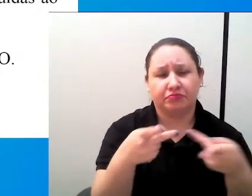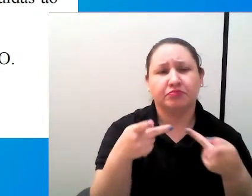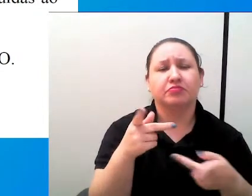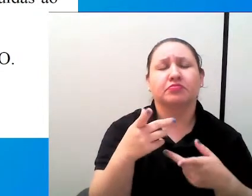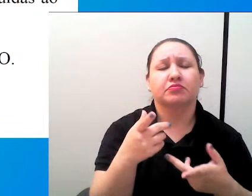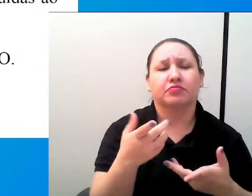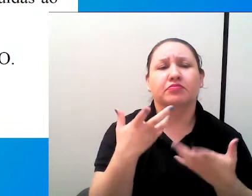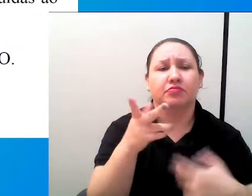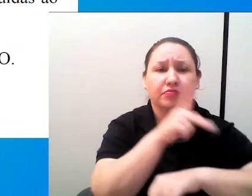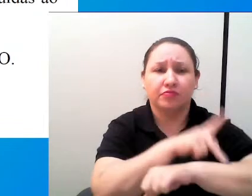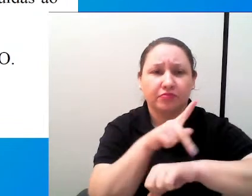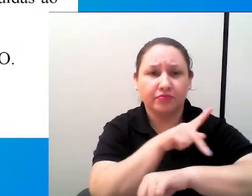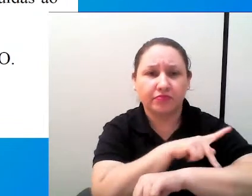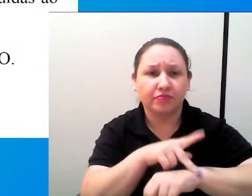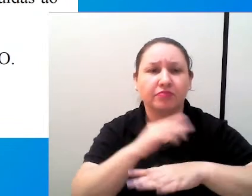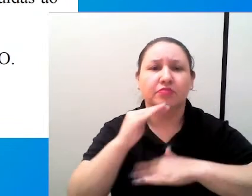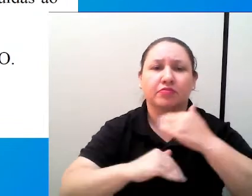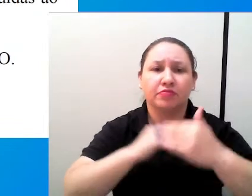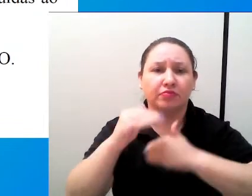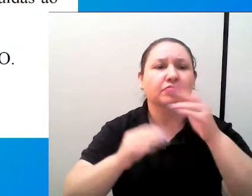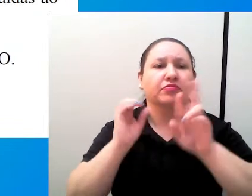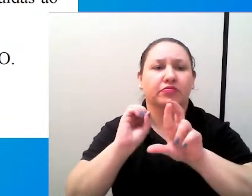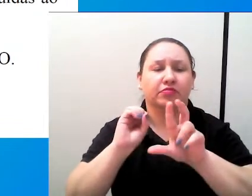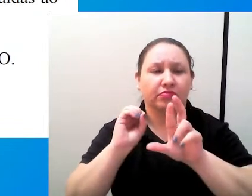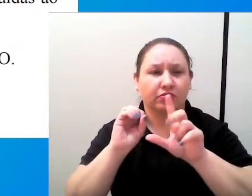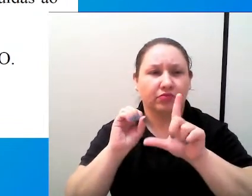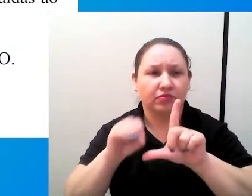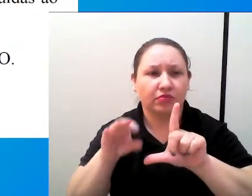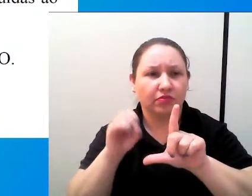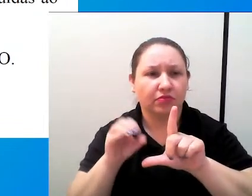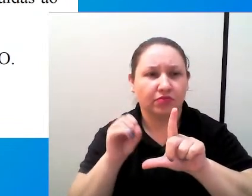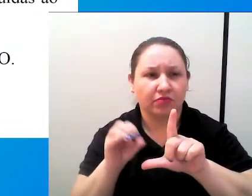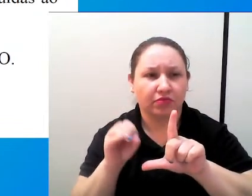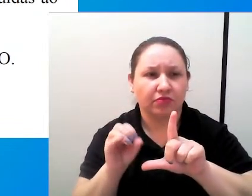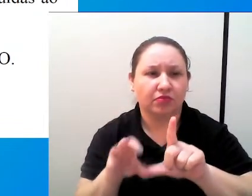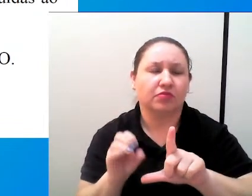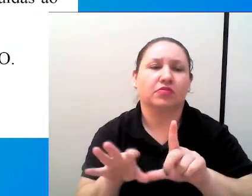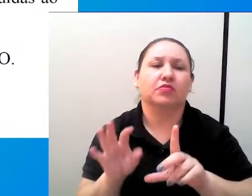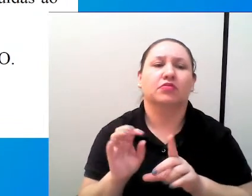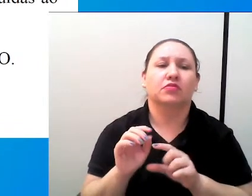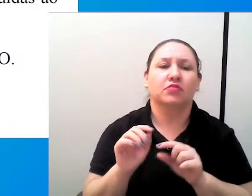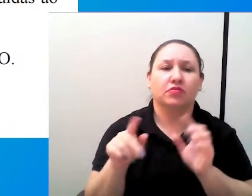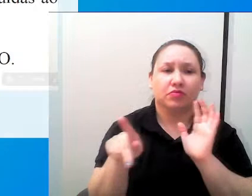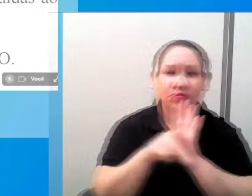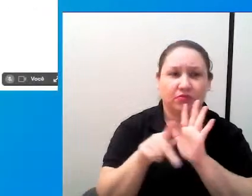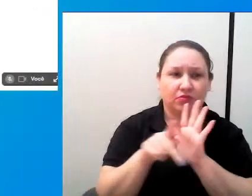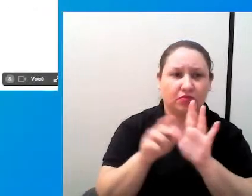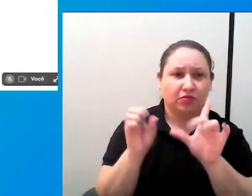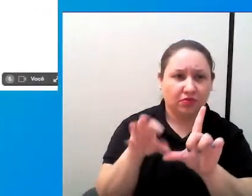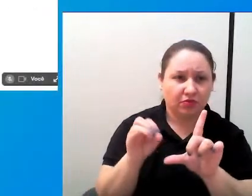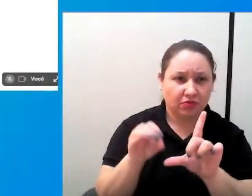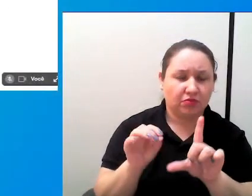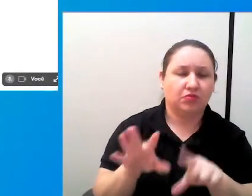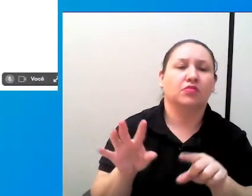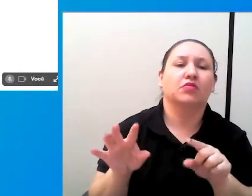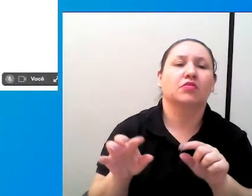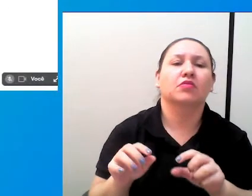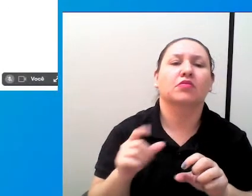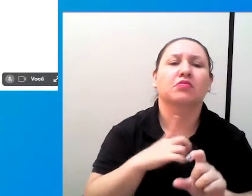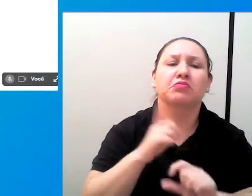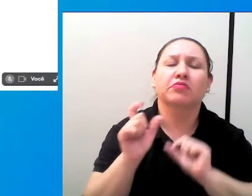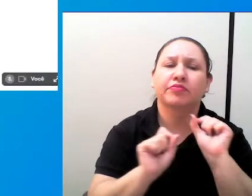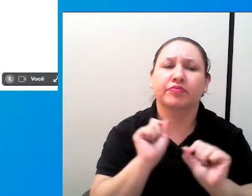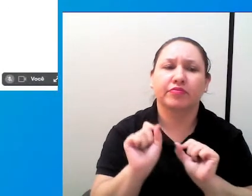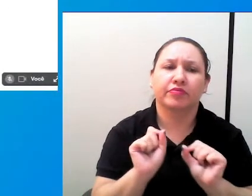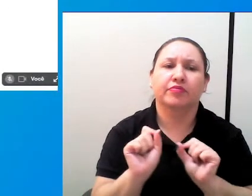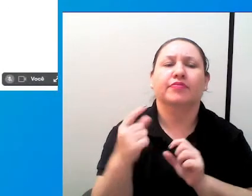ela consiste numa metodologia de organização de ensino que conjuga diferentes experiências formativas distribuídas ao longo do tempo. Então, a gente trabalha em